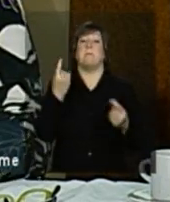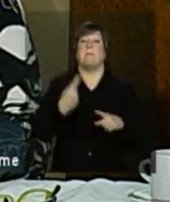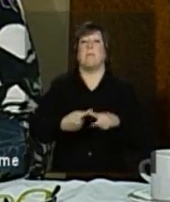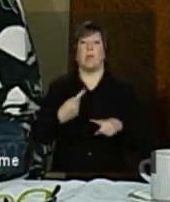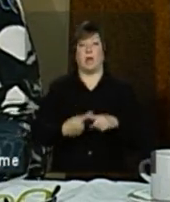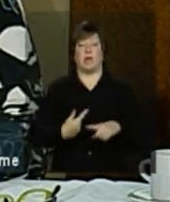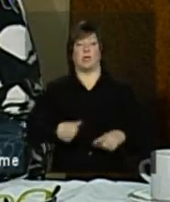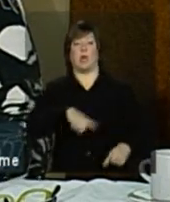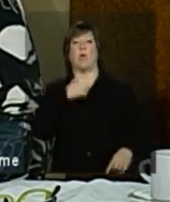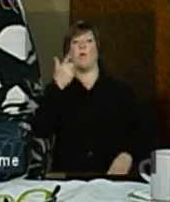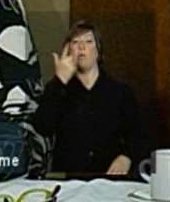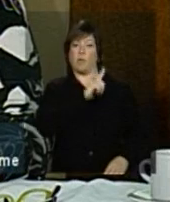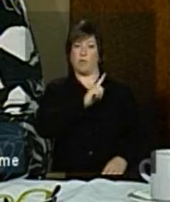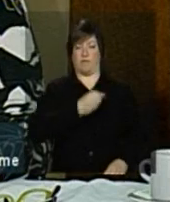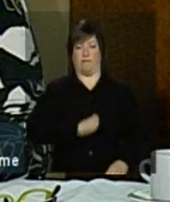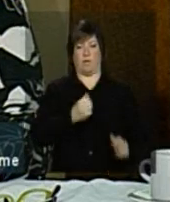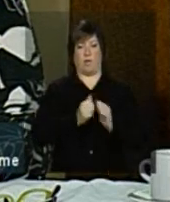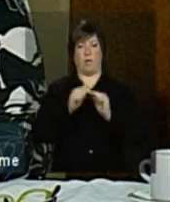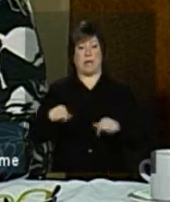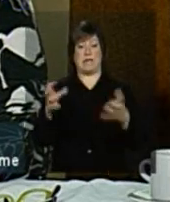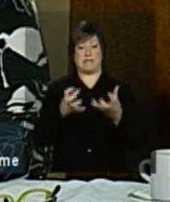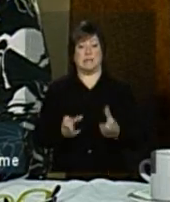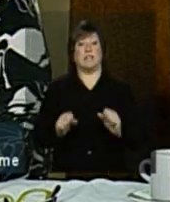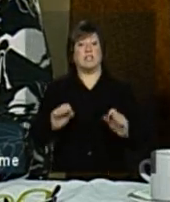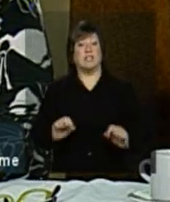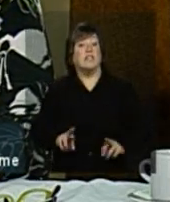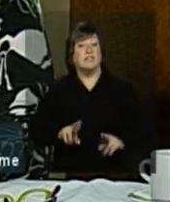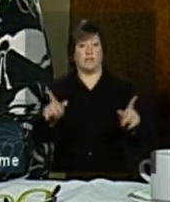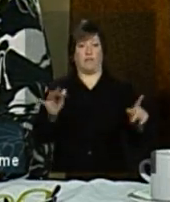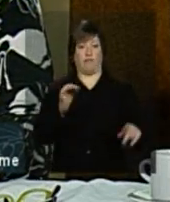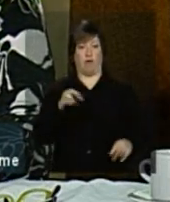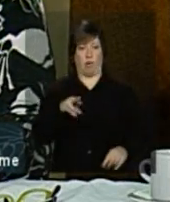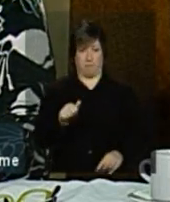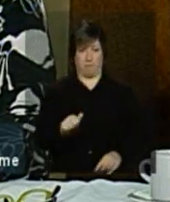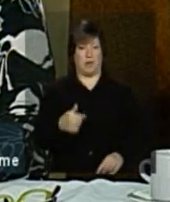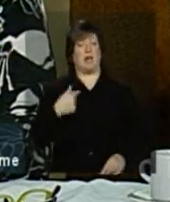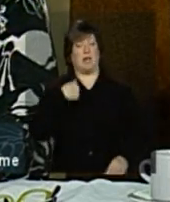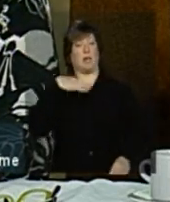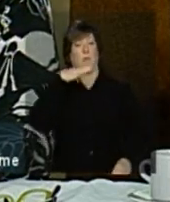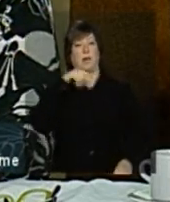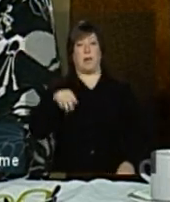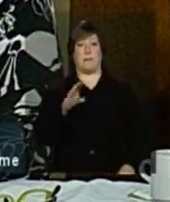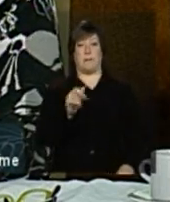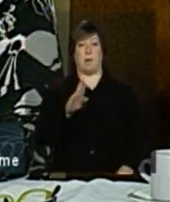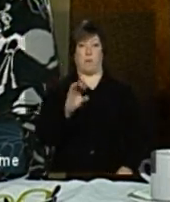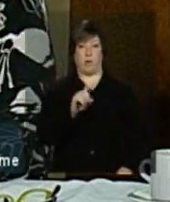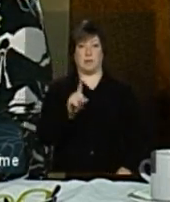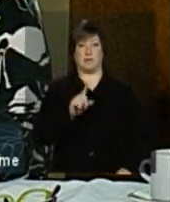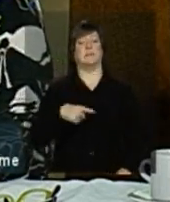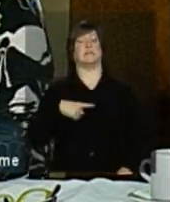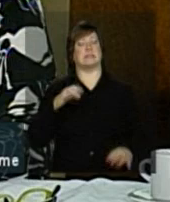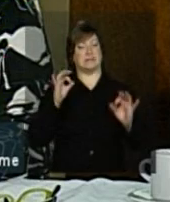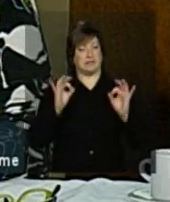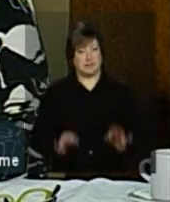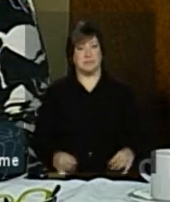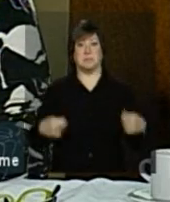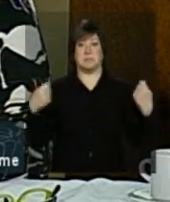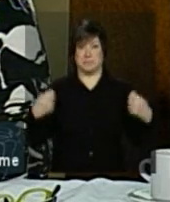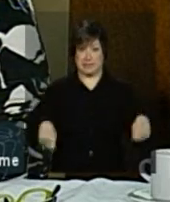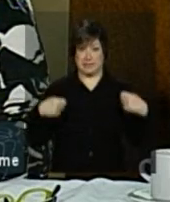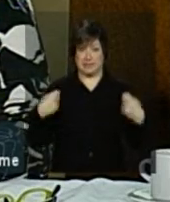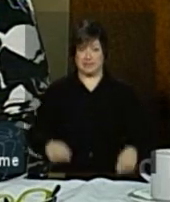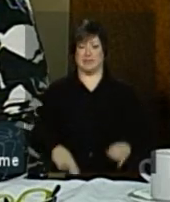eh conviver com essa seca de forma diferenciada Eu acho que o Barbosa Tá certo se deve de fato a um conjunto de medidas